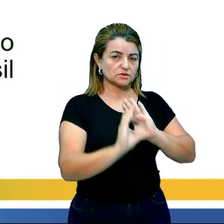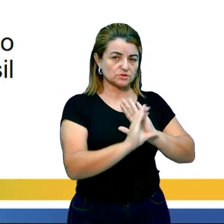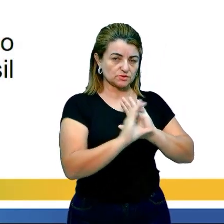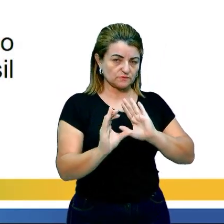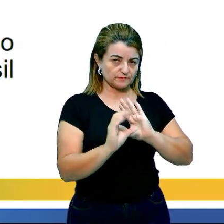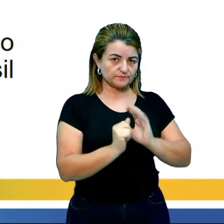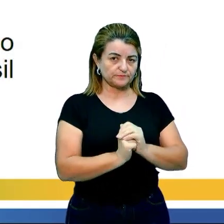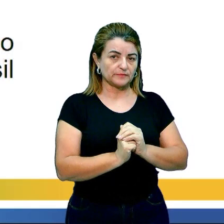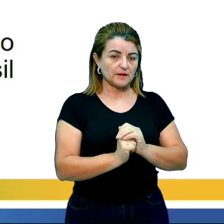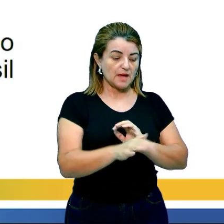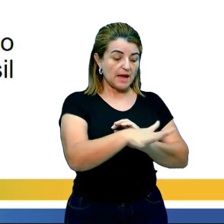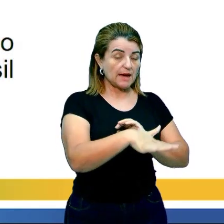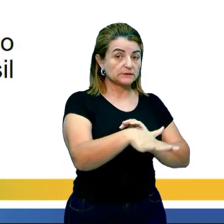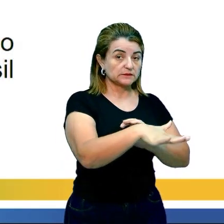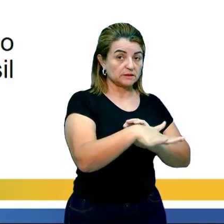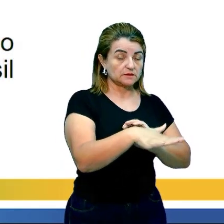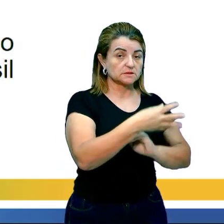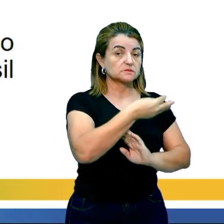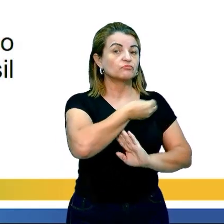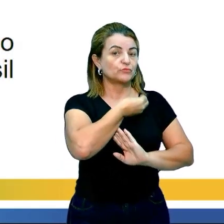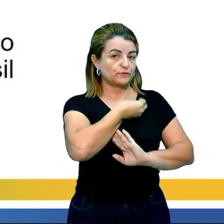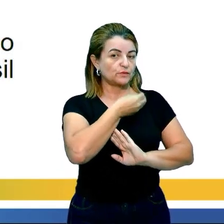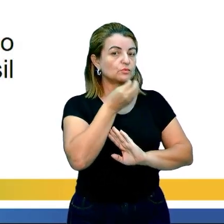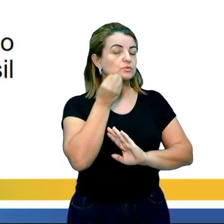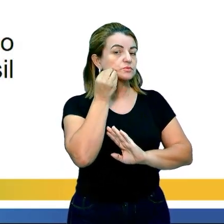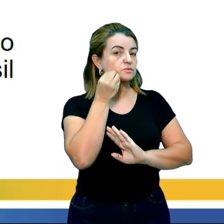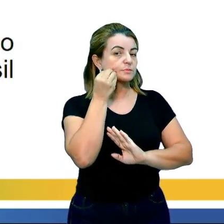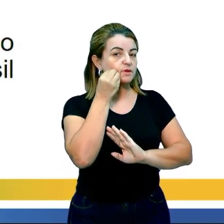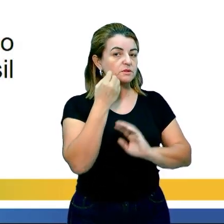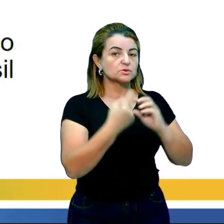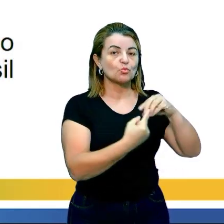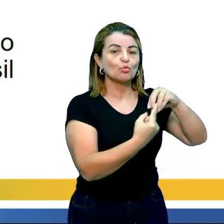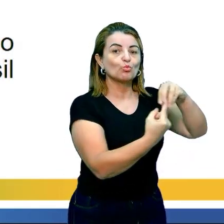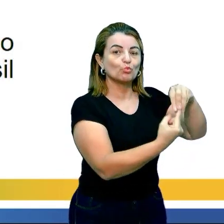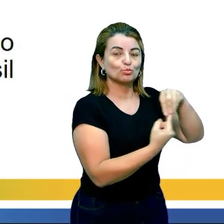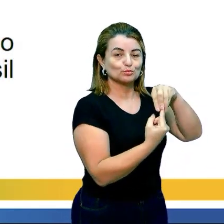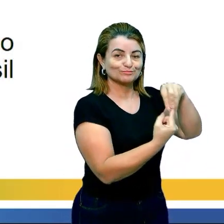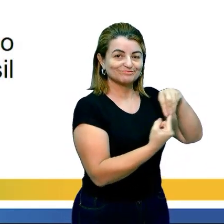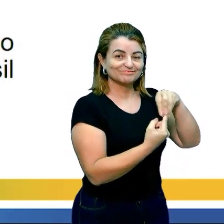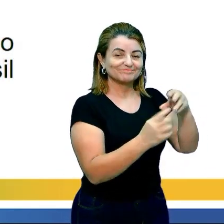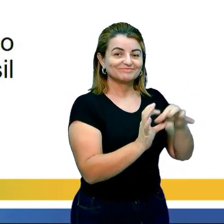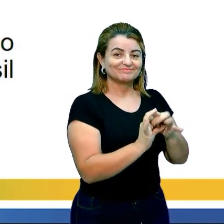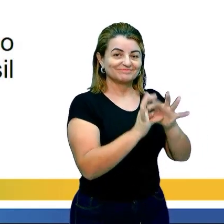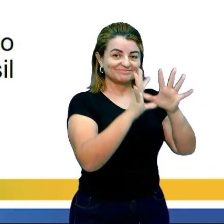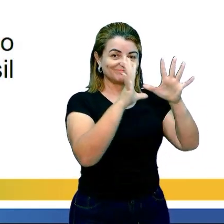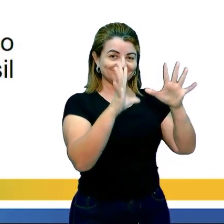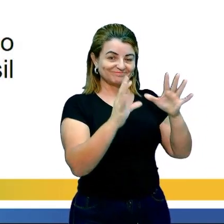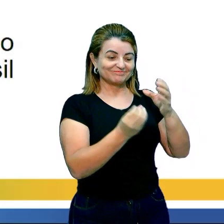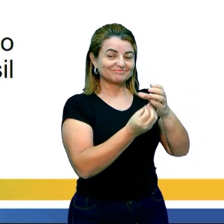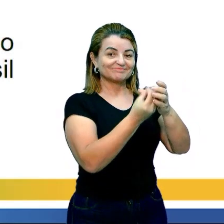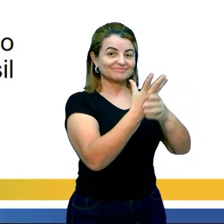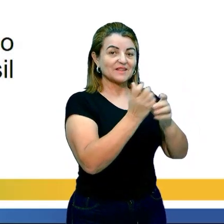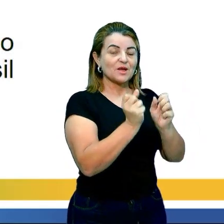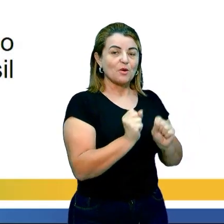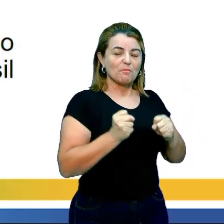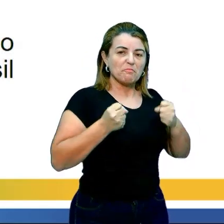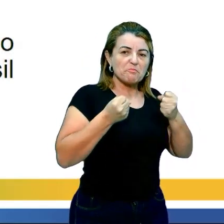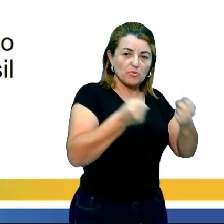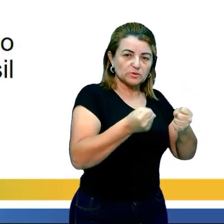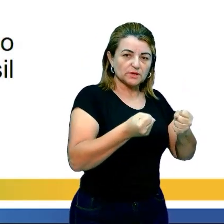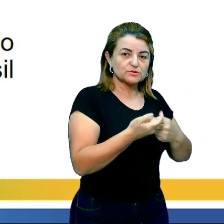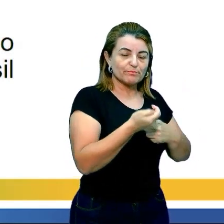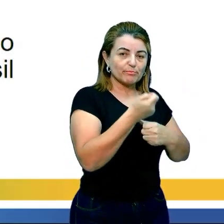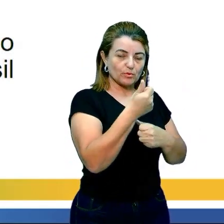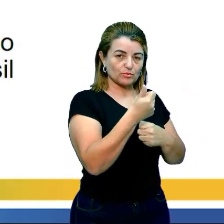Atenas viveu esta experiência única em sua época democracia em grego quer dizer poder de